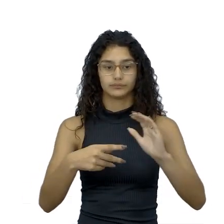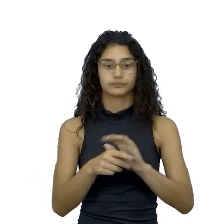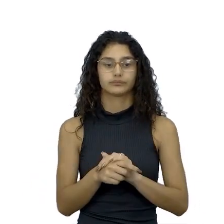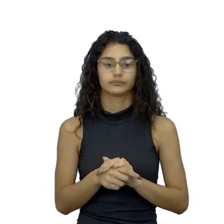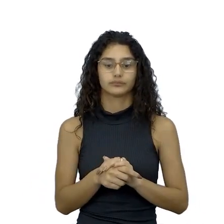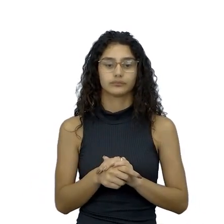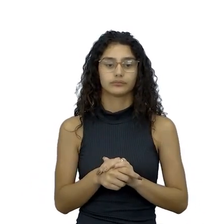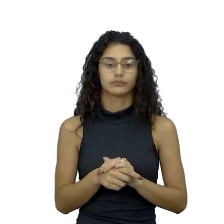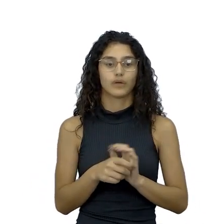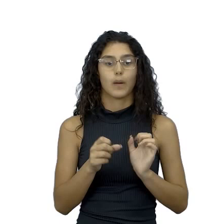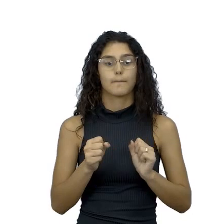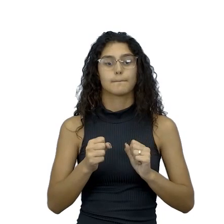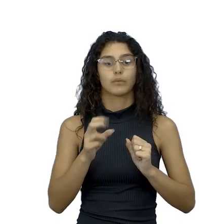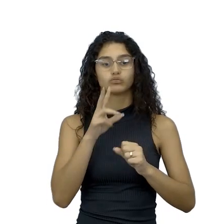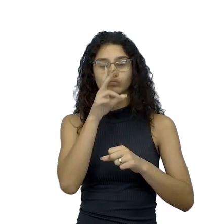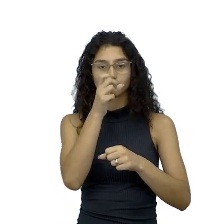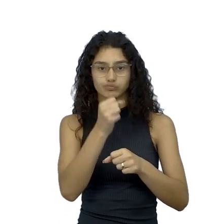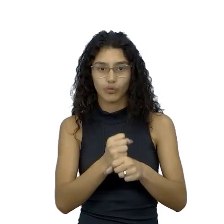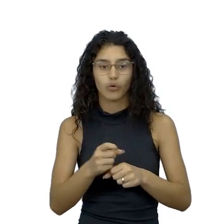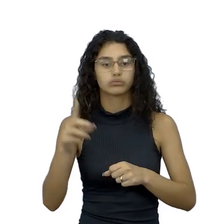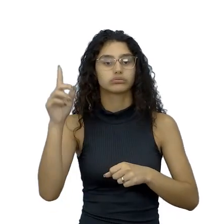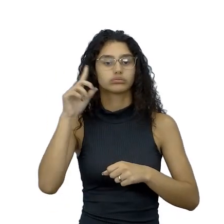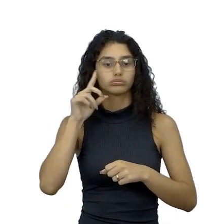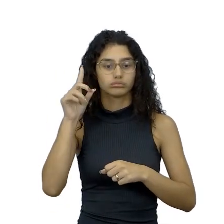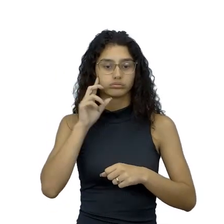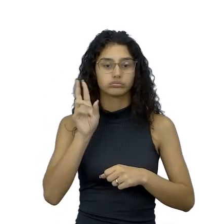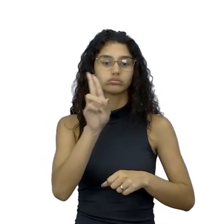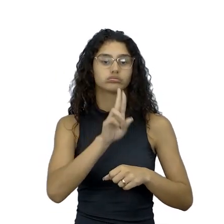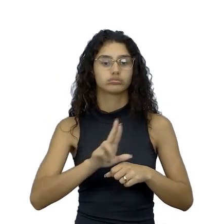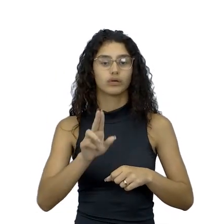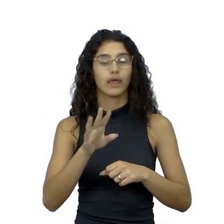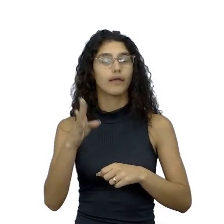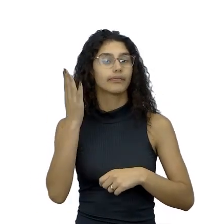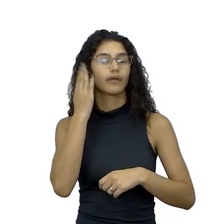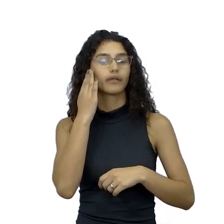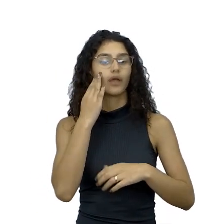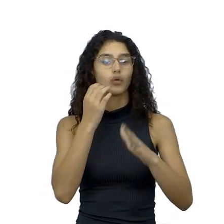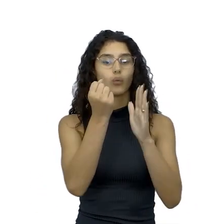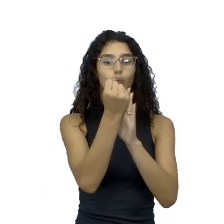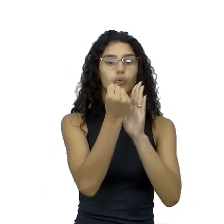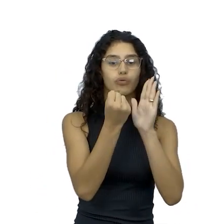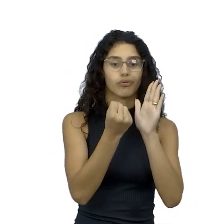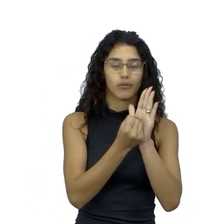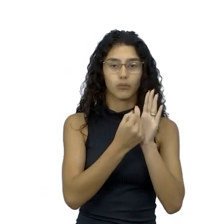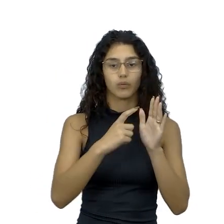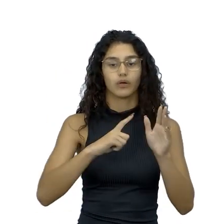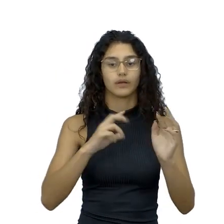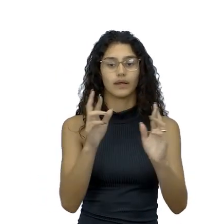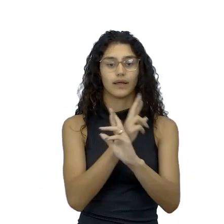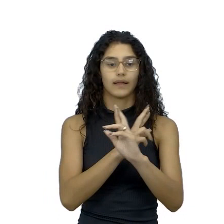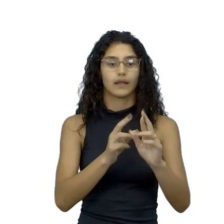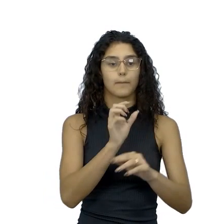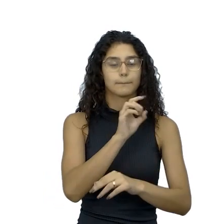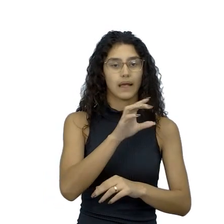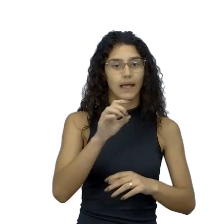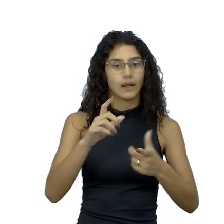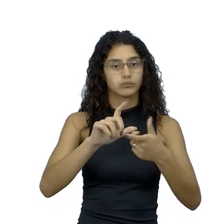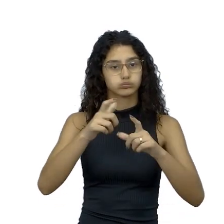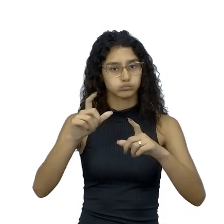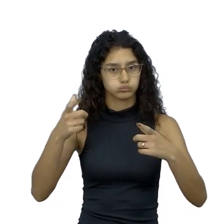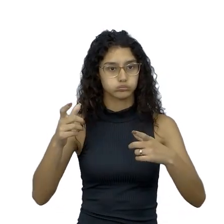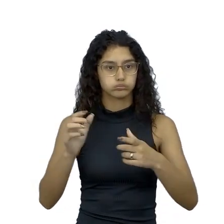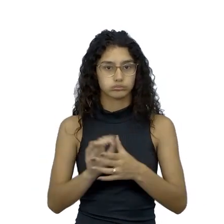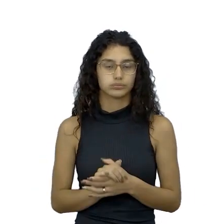voltagem, potência, frequência, né? Reconhecendo os símbolos relacionados a